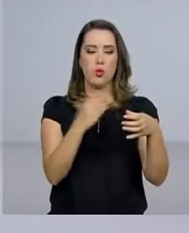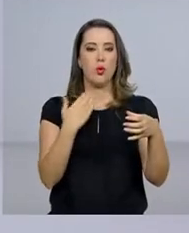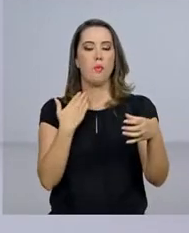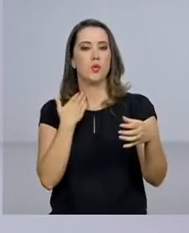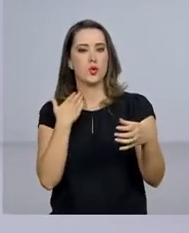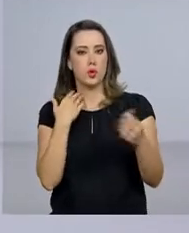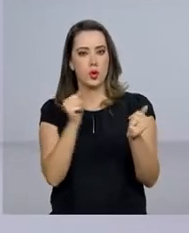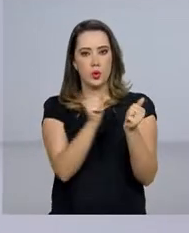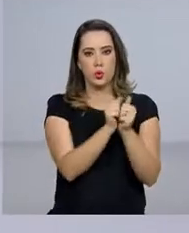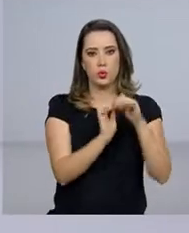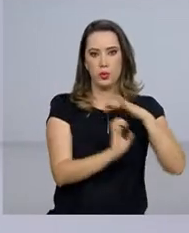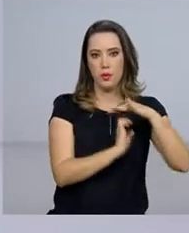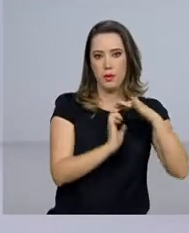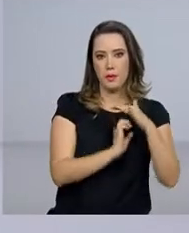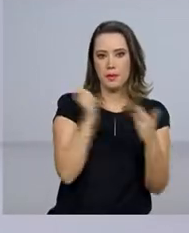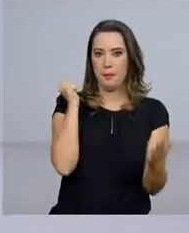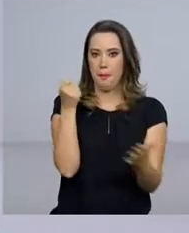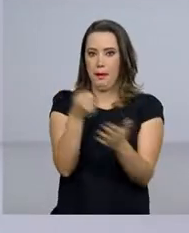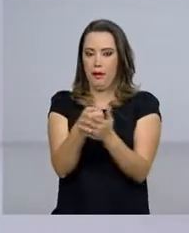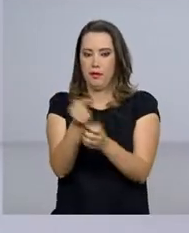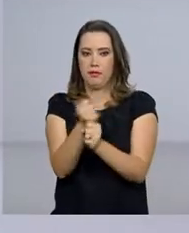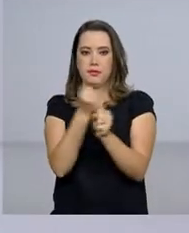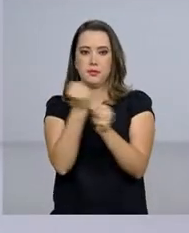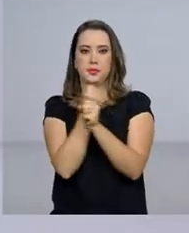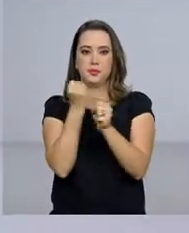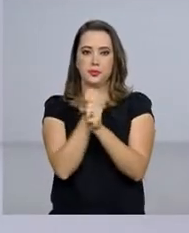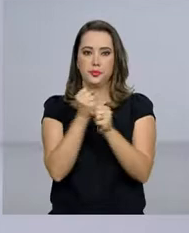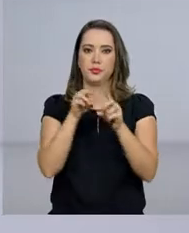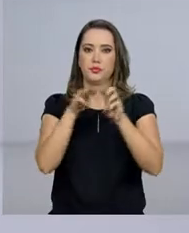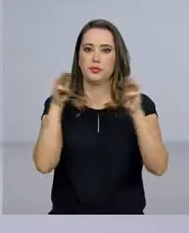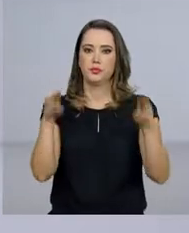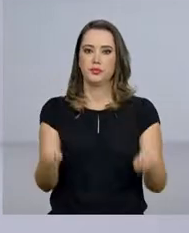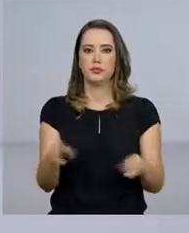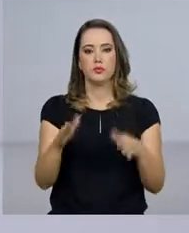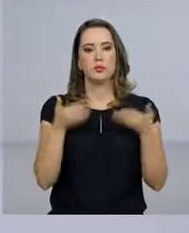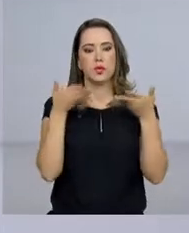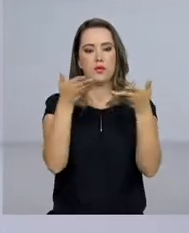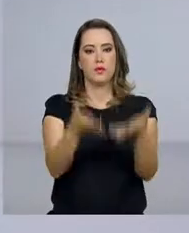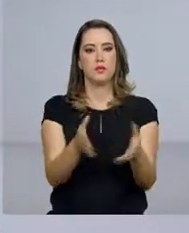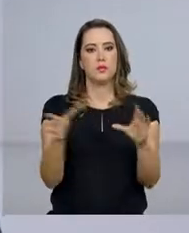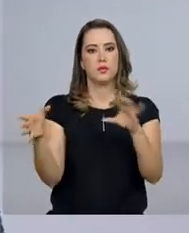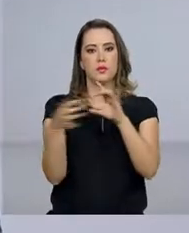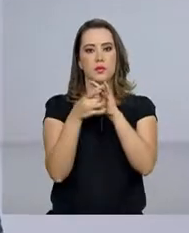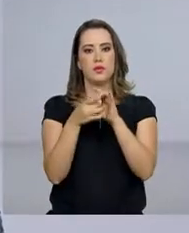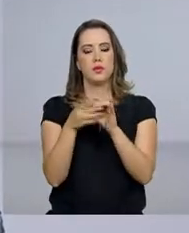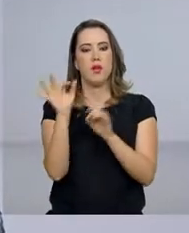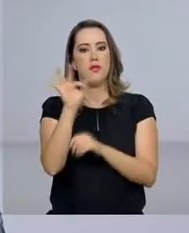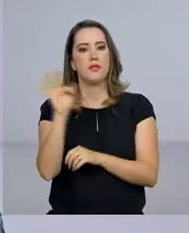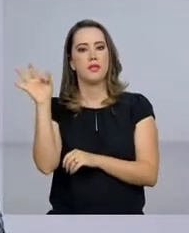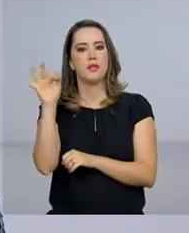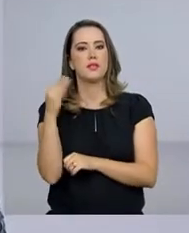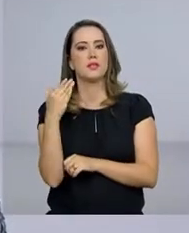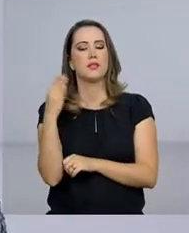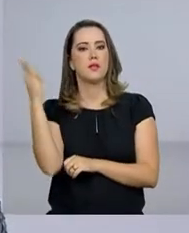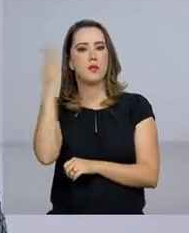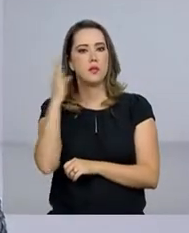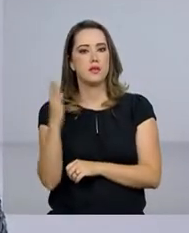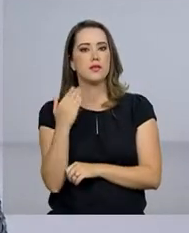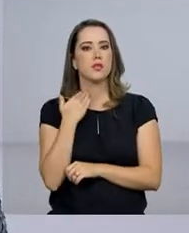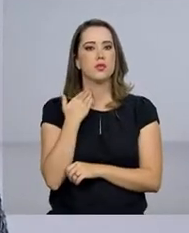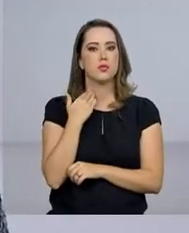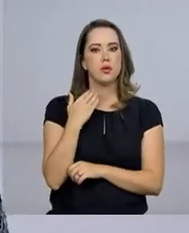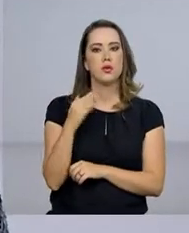bancos e empresas para financiar a reconstrução do museu. Fazem parte da parceria a Federação Brasileira de